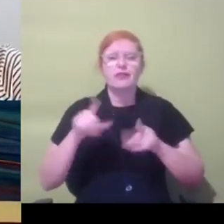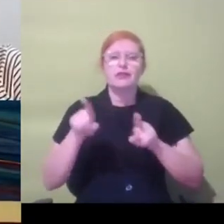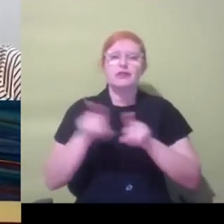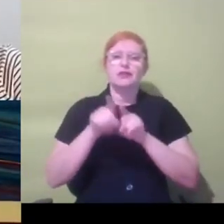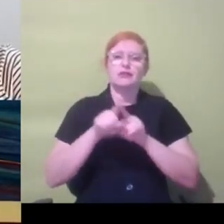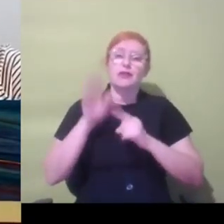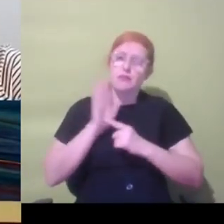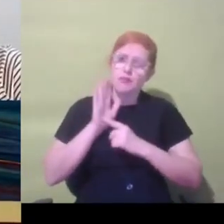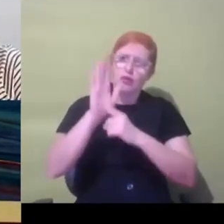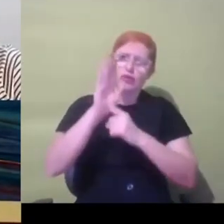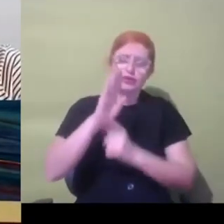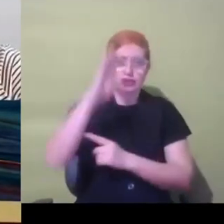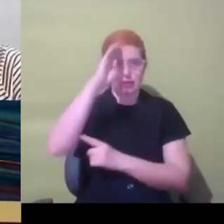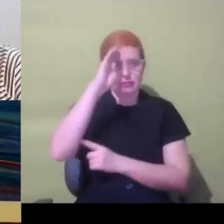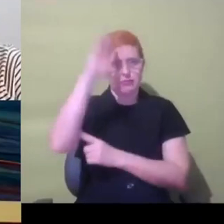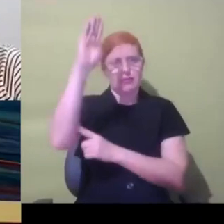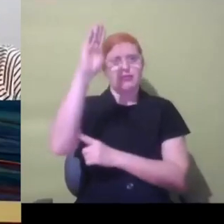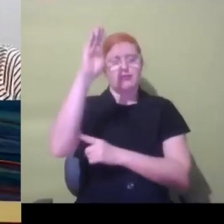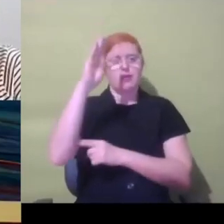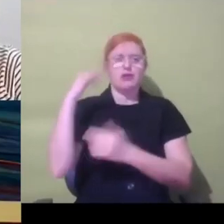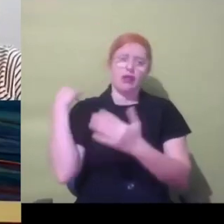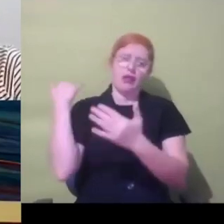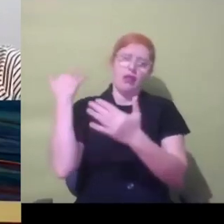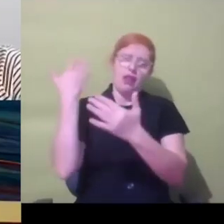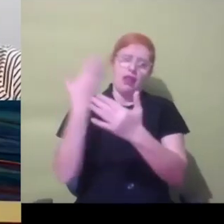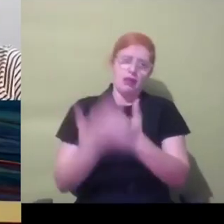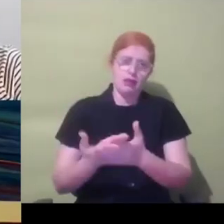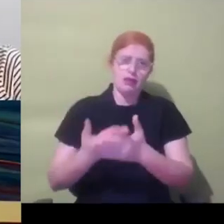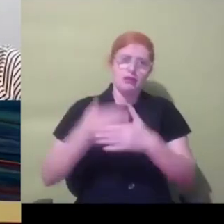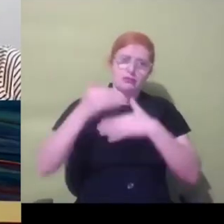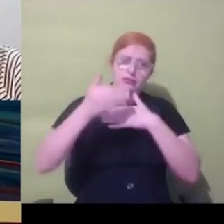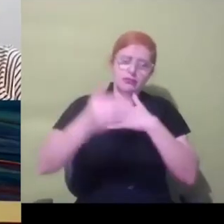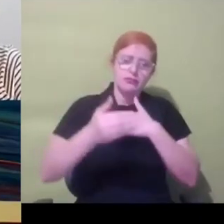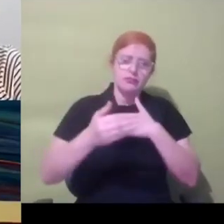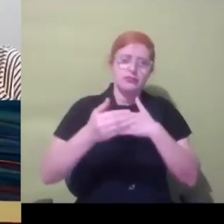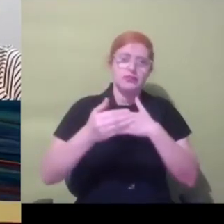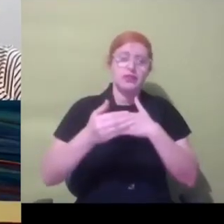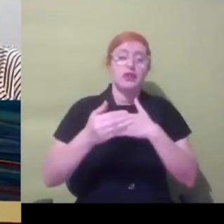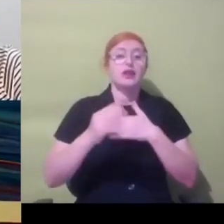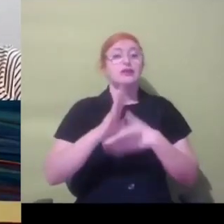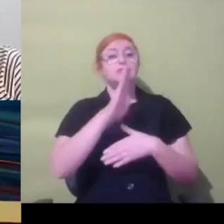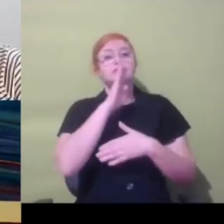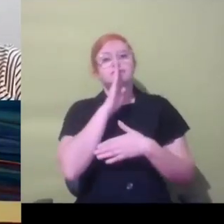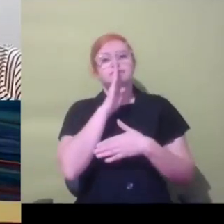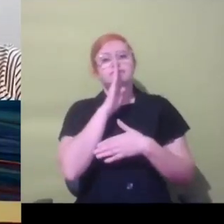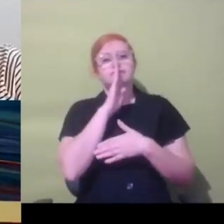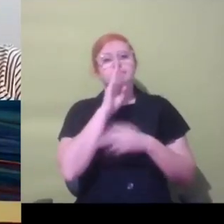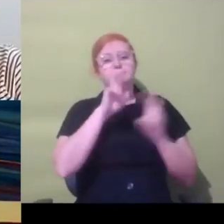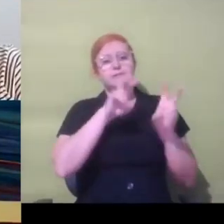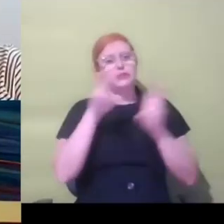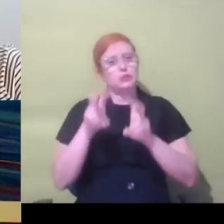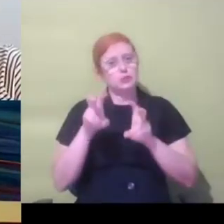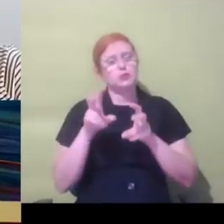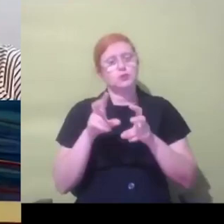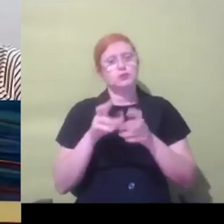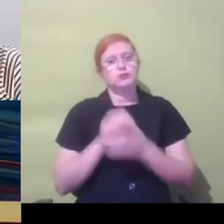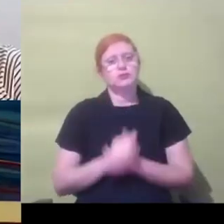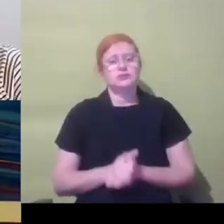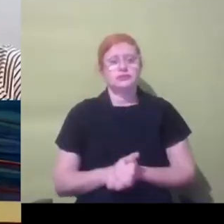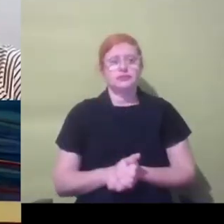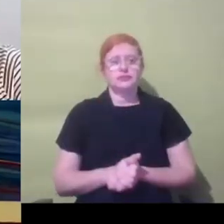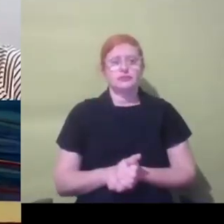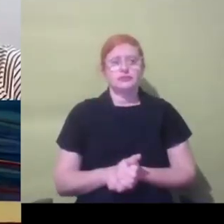evidenciar essas pautas que ao longo do processo a gente sente que podem ter sido silenciadas, né? Que foram silenciadas.